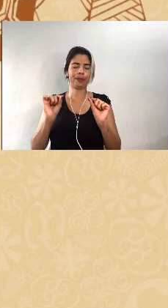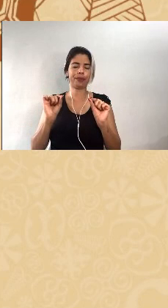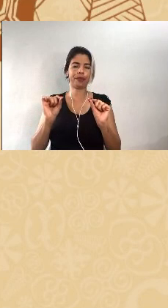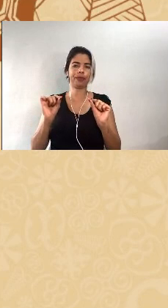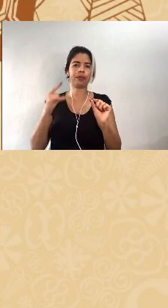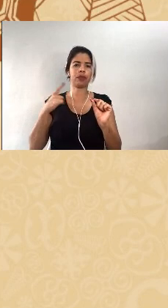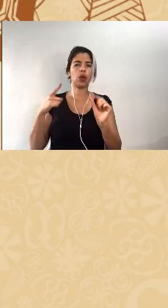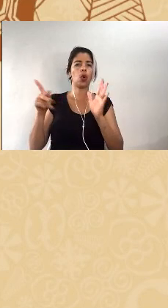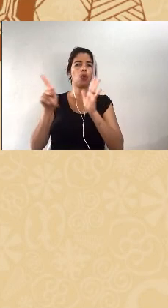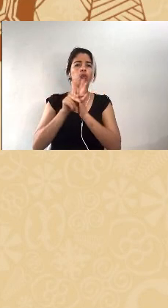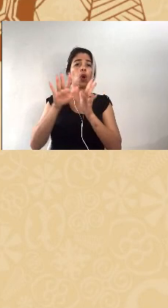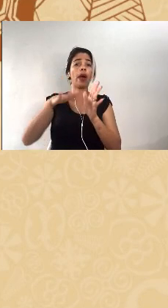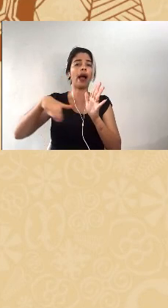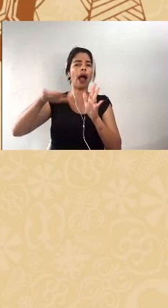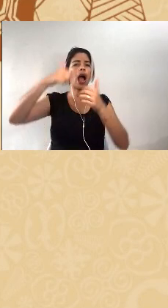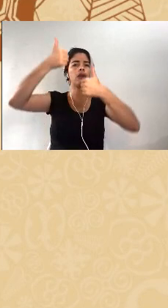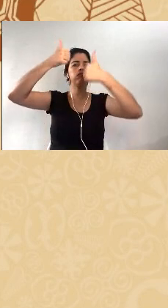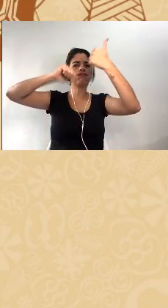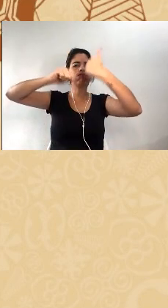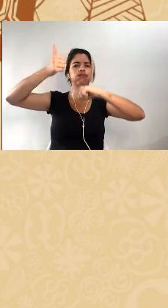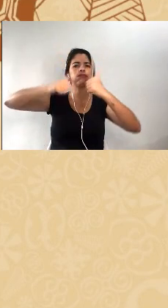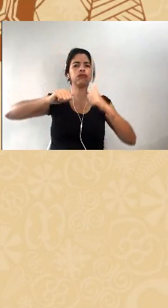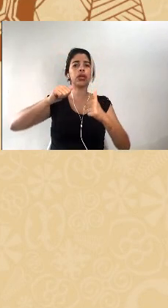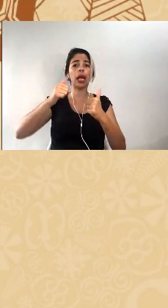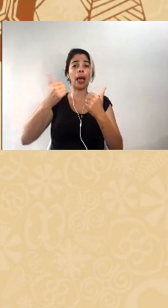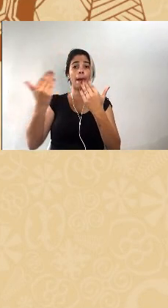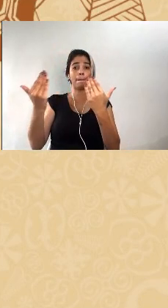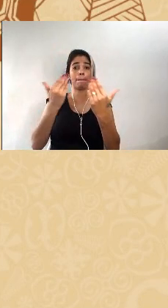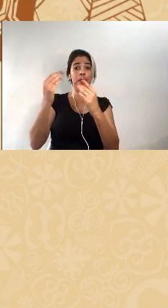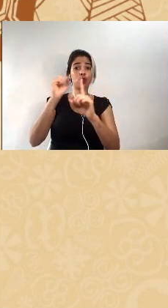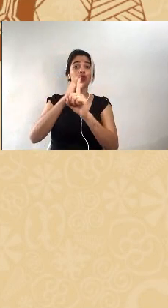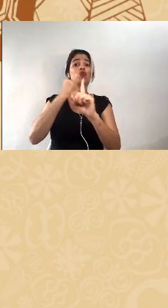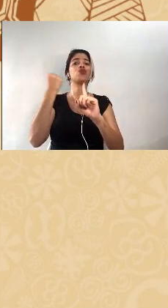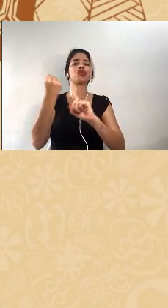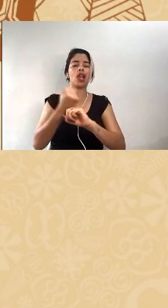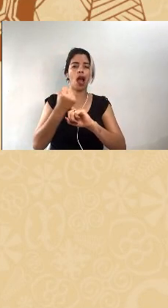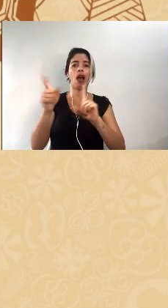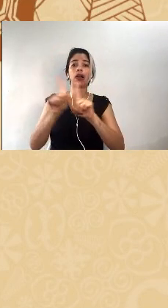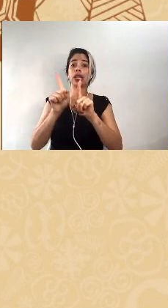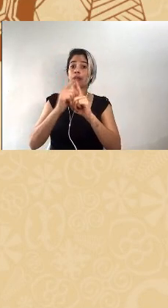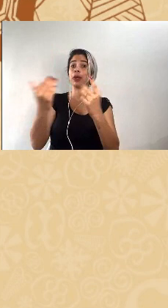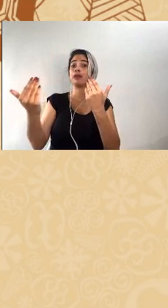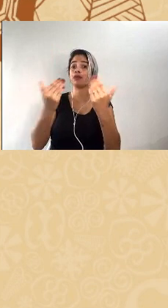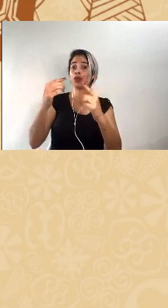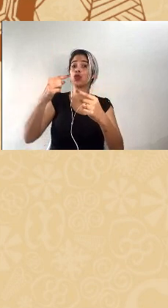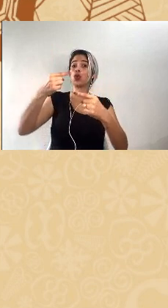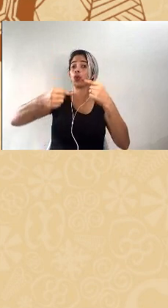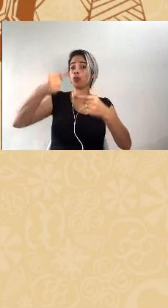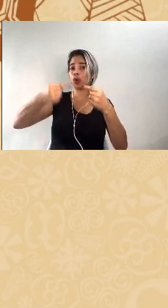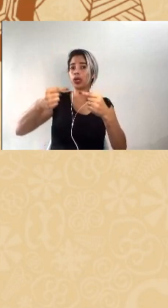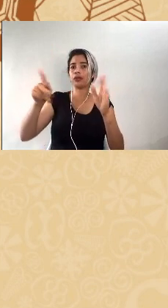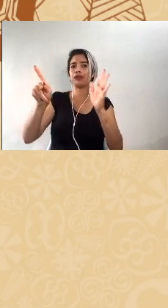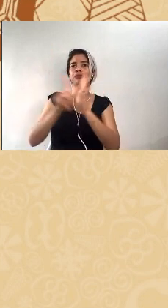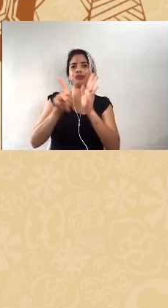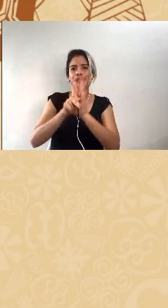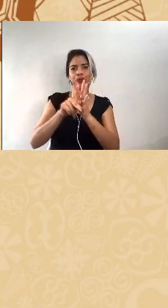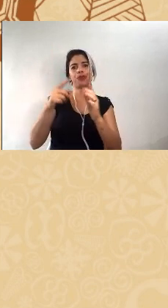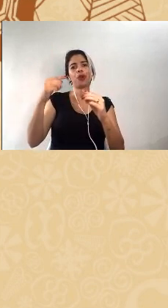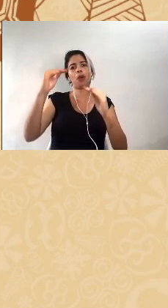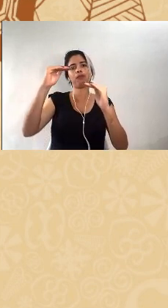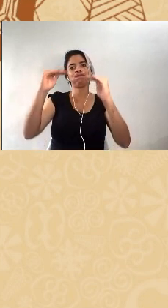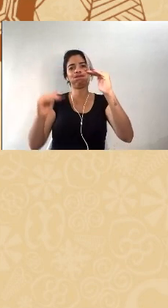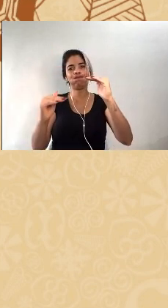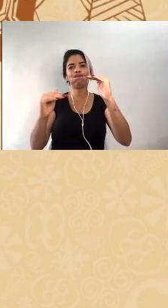de uma perspectiva assim, de uma análise psicossocial e psicopolítica da desigualdade social brasileira, nas suas